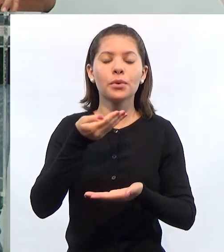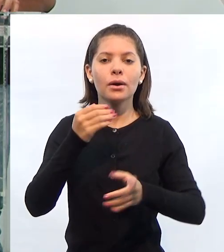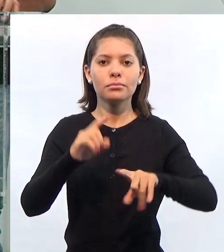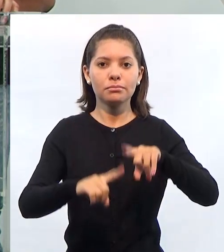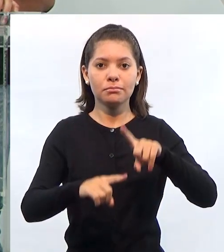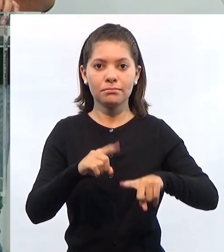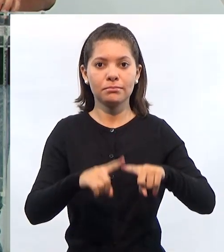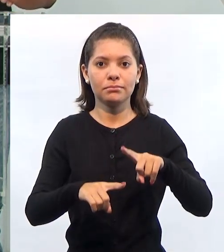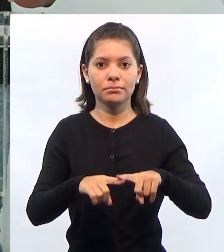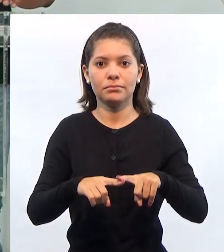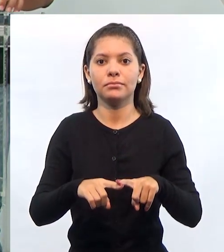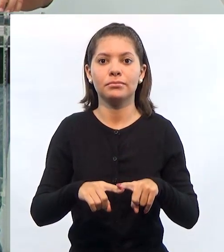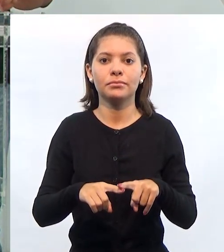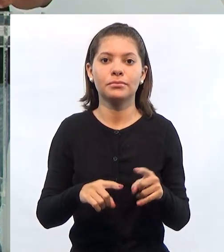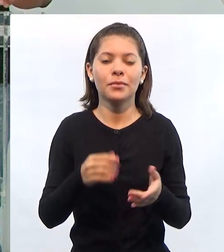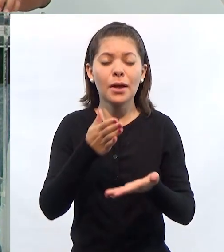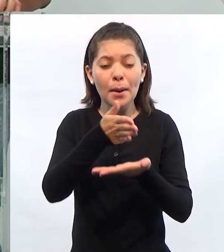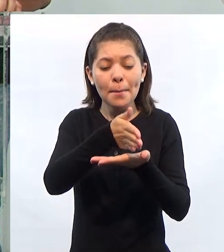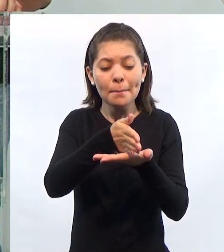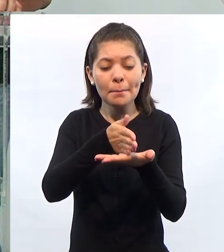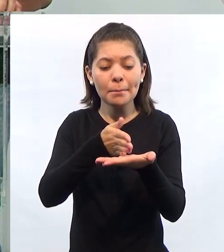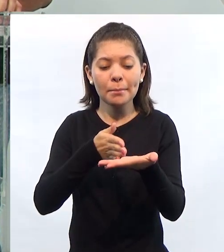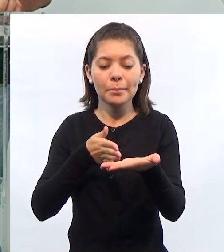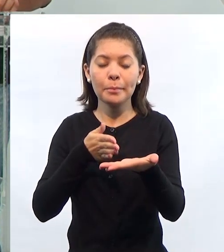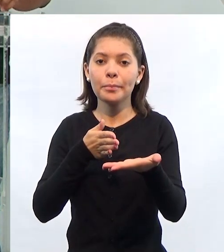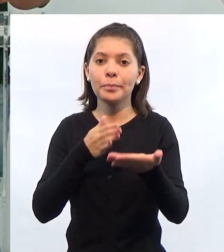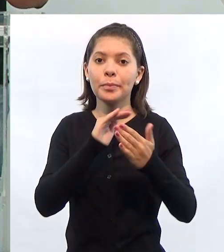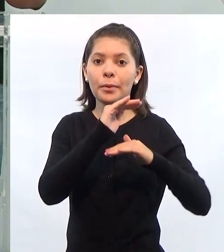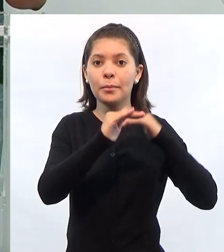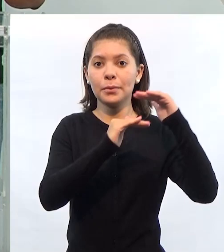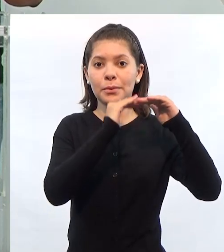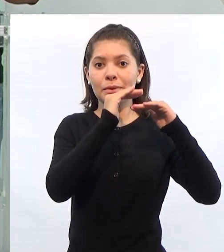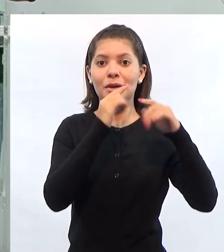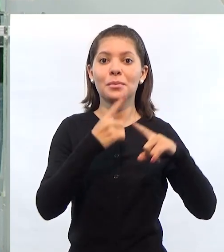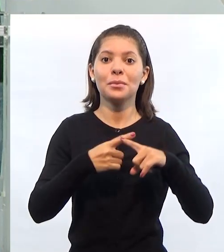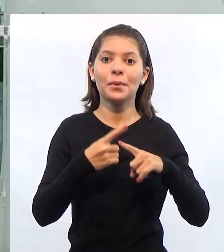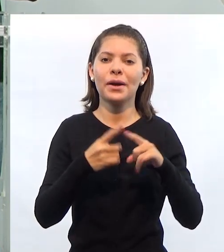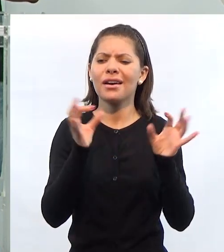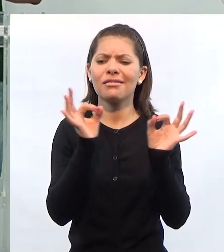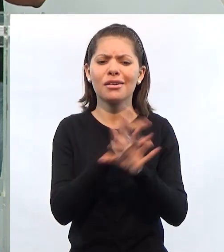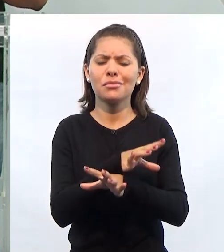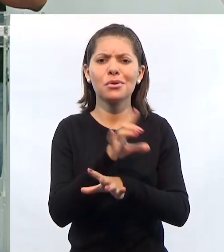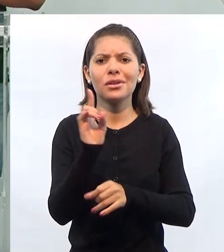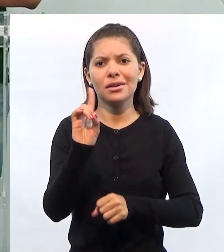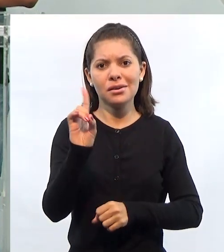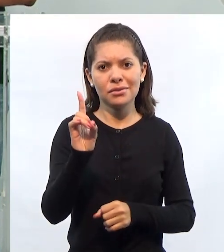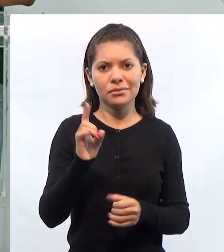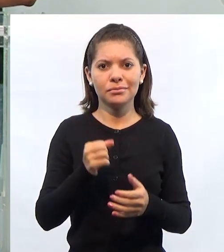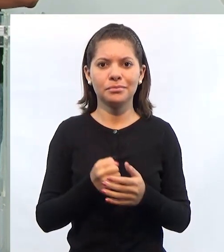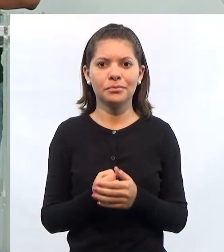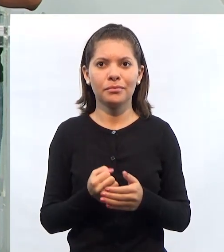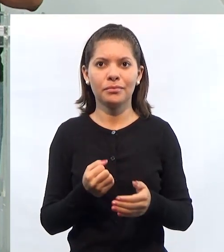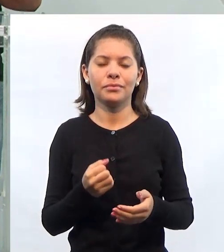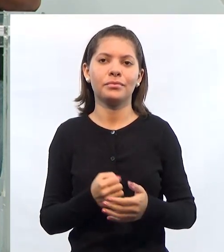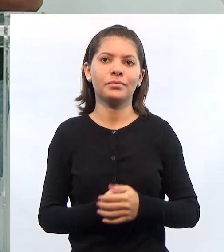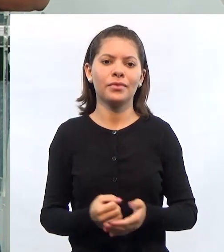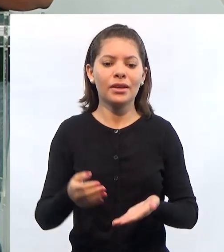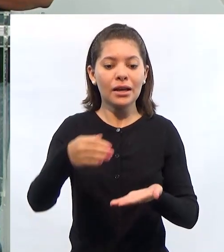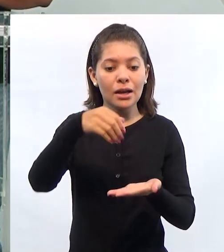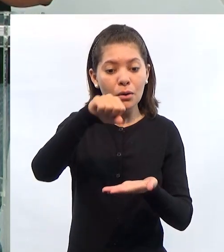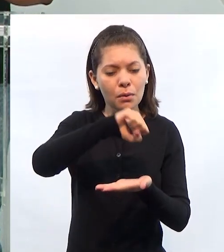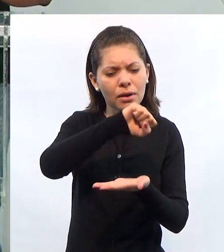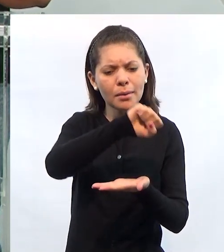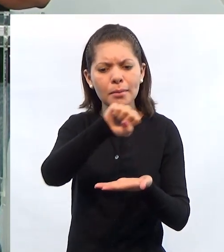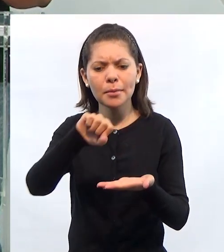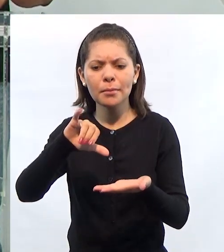um produto parcialmente processado, porque ele ainda não terminou completamente, ele ainda vai ser colocado na bandeja, pode ser adicionado